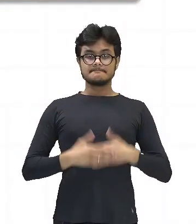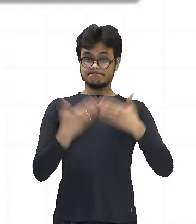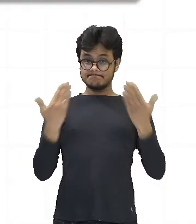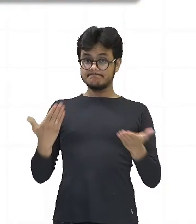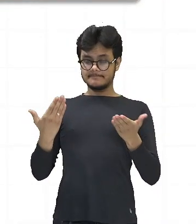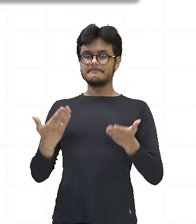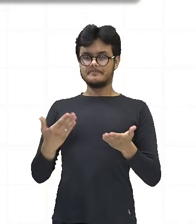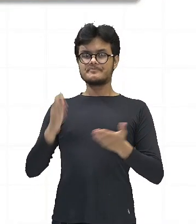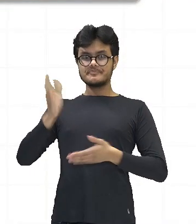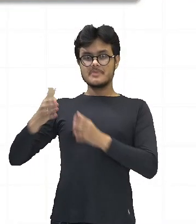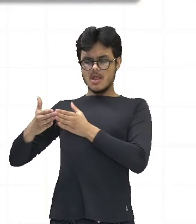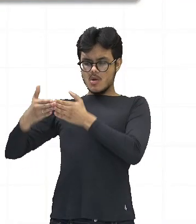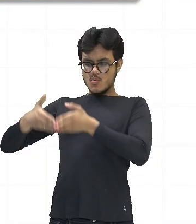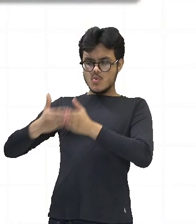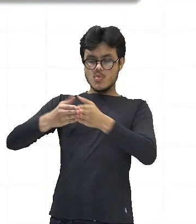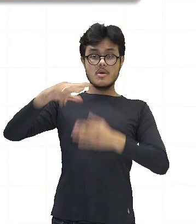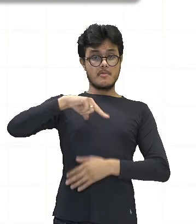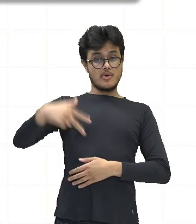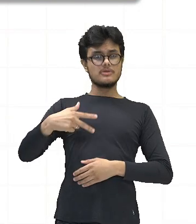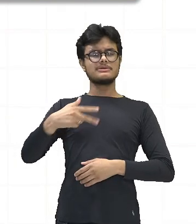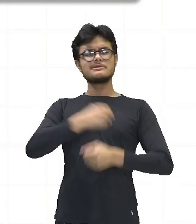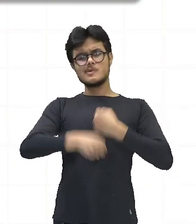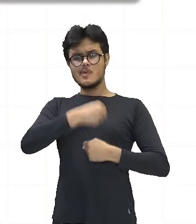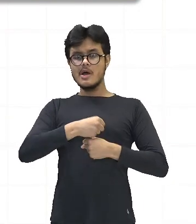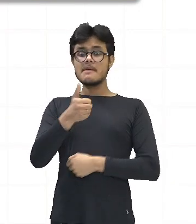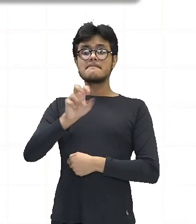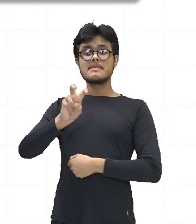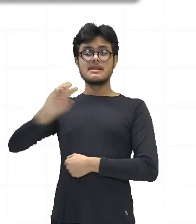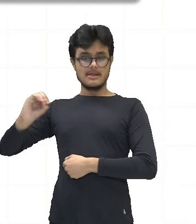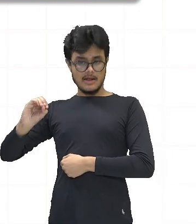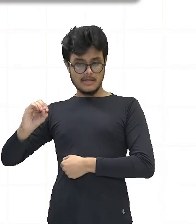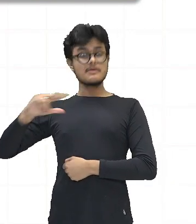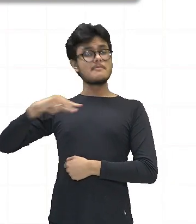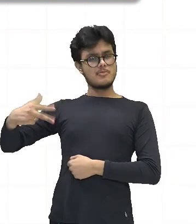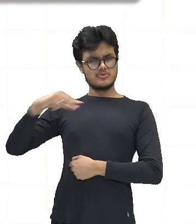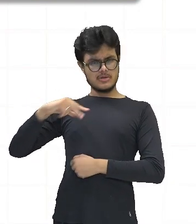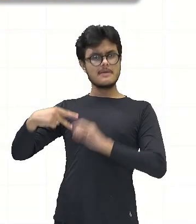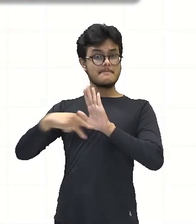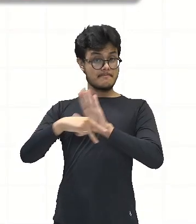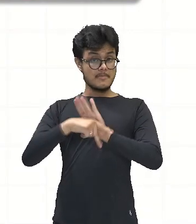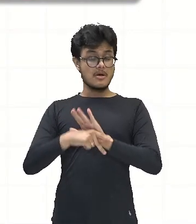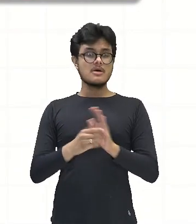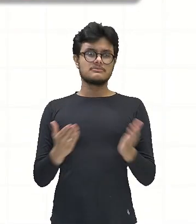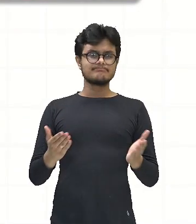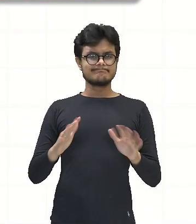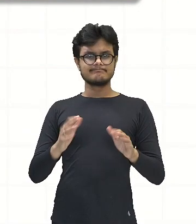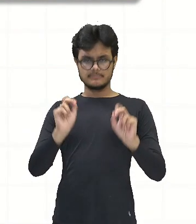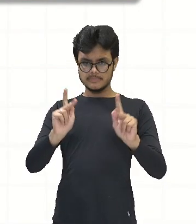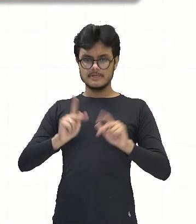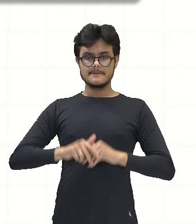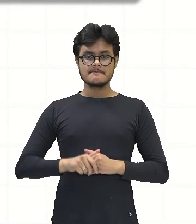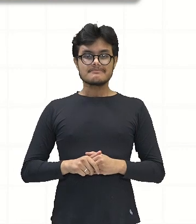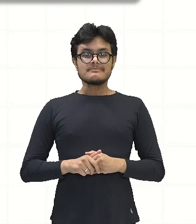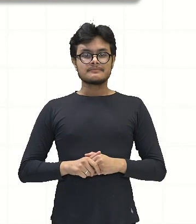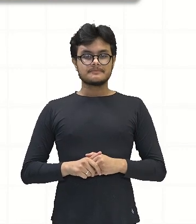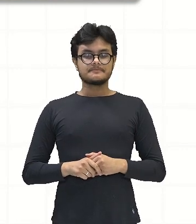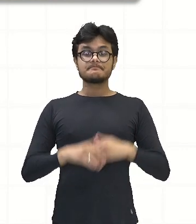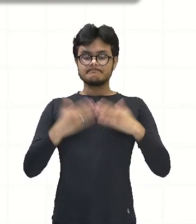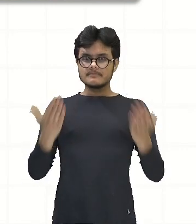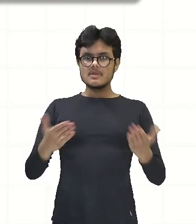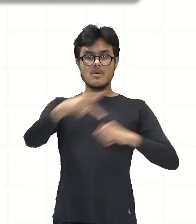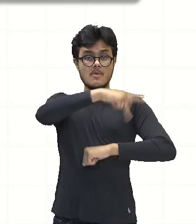chegada dos colonizadores, né, principalmente os portugueses, no ano de 1500, o país